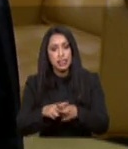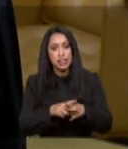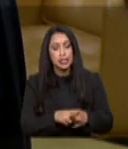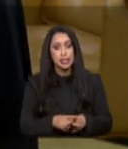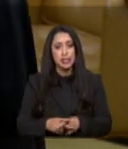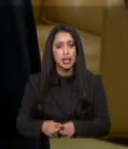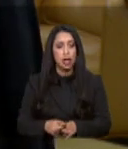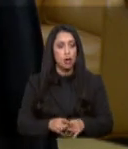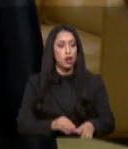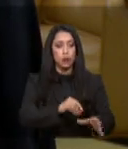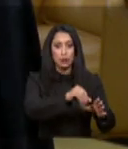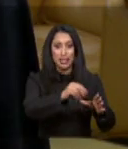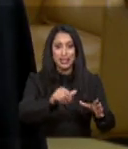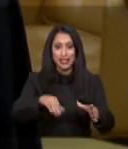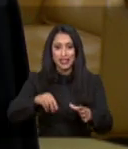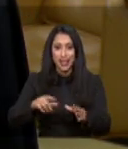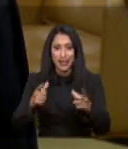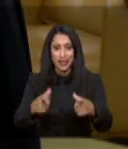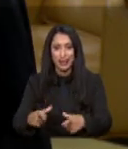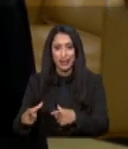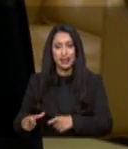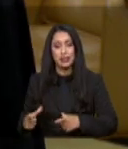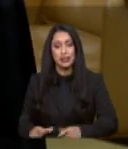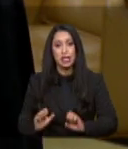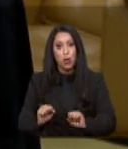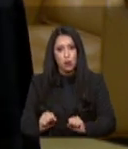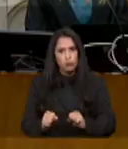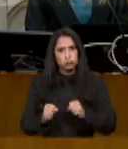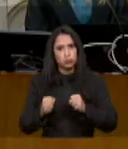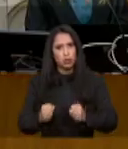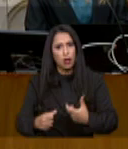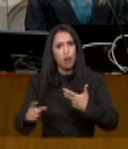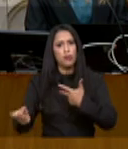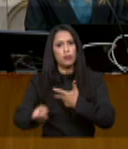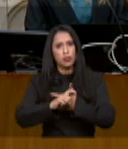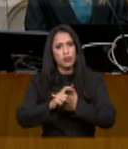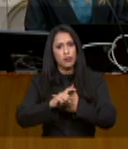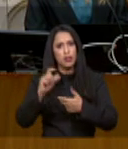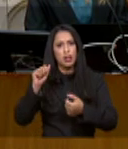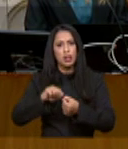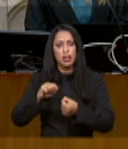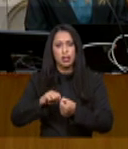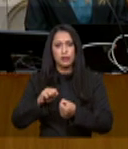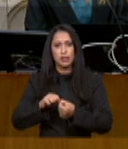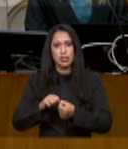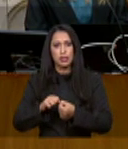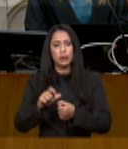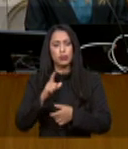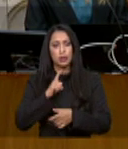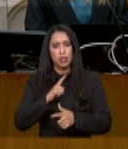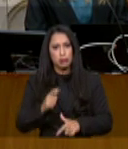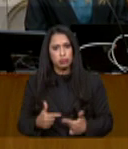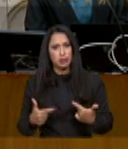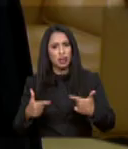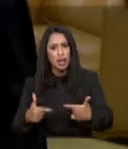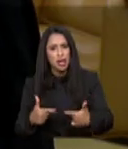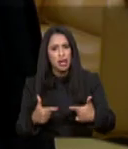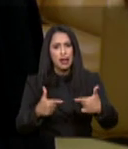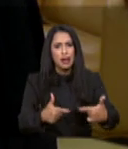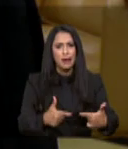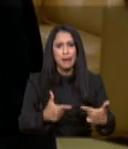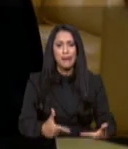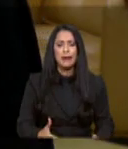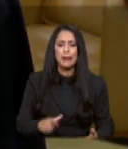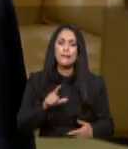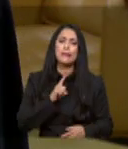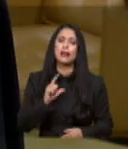Fux. E aqui também tem havido um enorme esforço do Poder Executivo em promover e liderar arranjos institucionais e operacionais a fim de